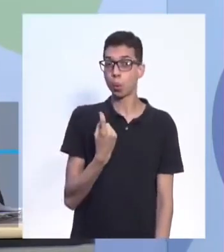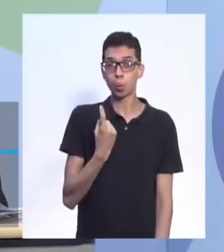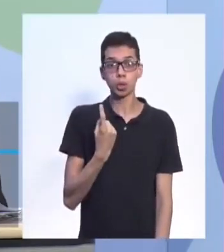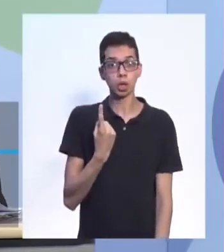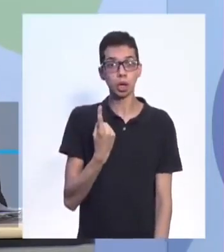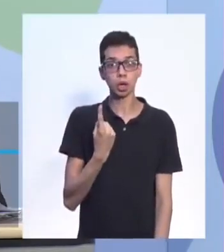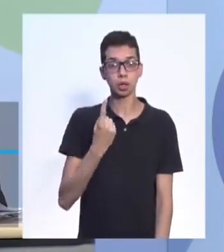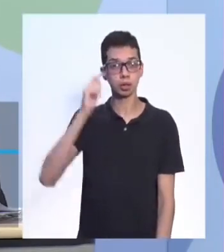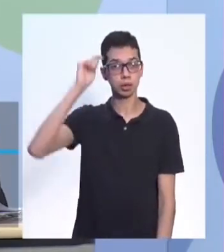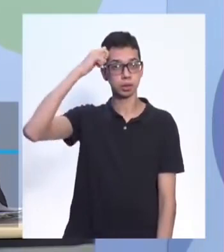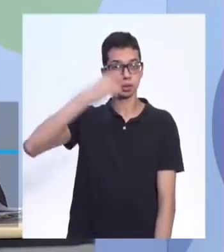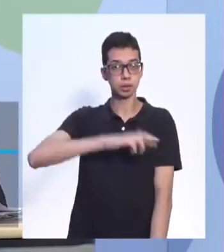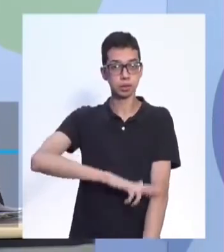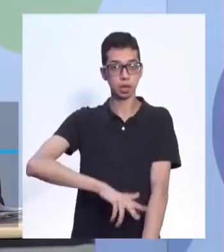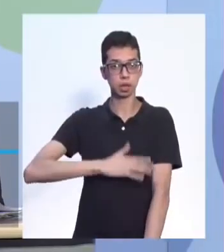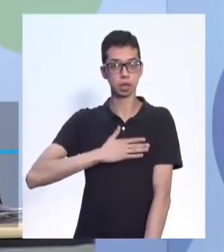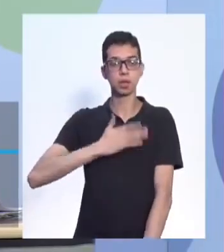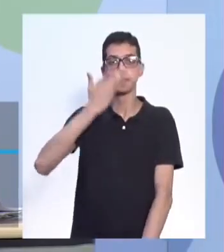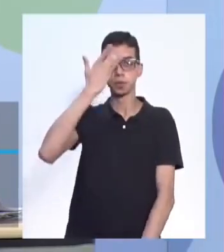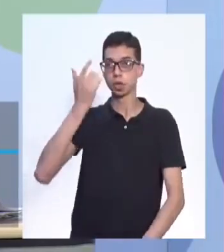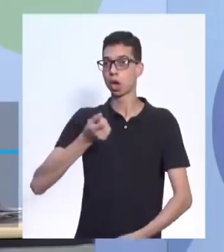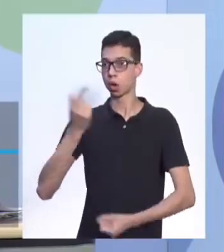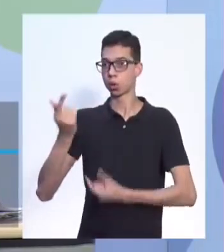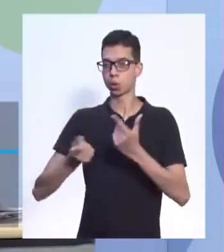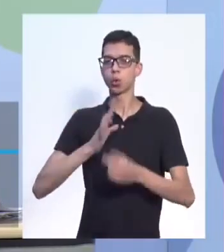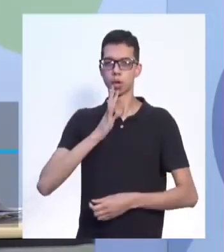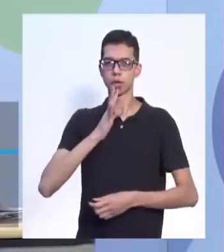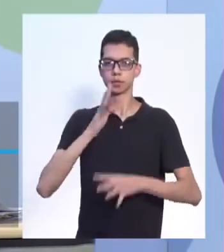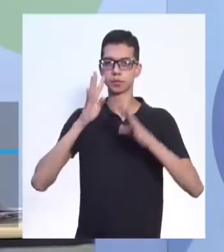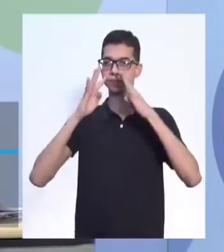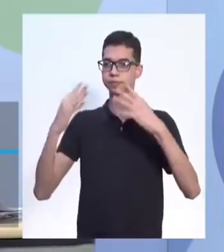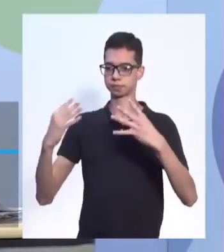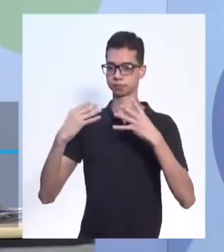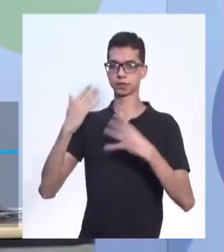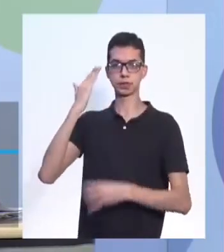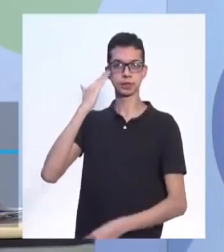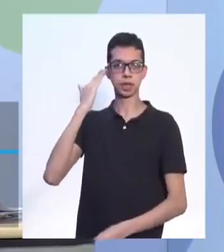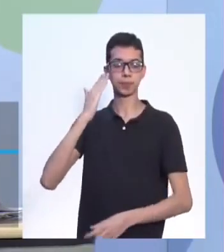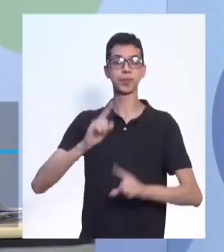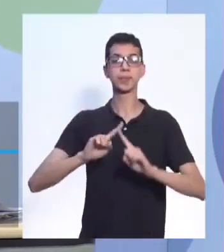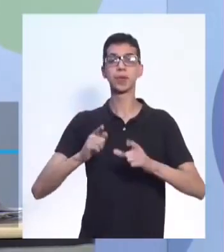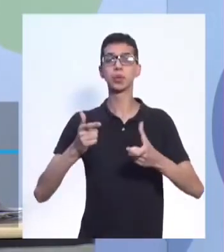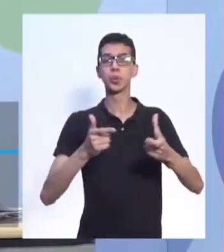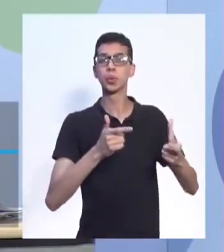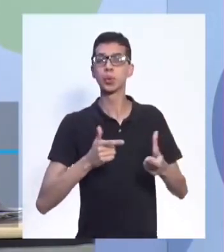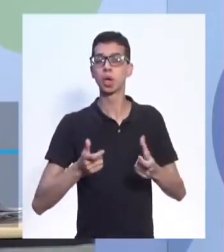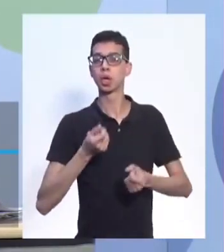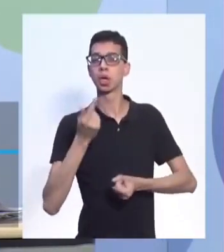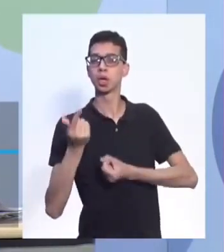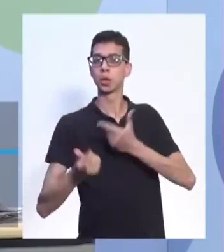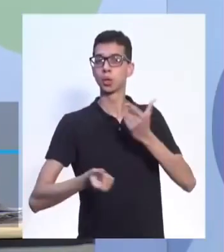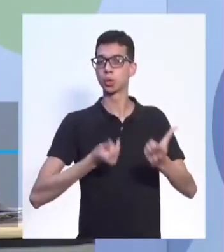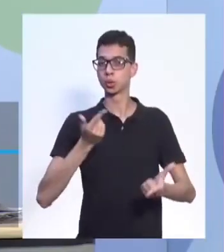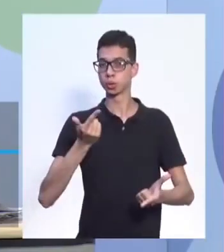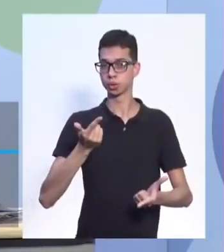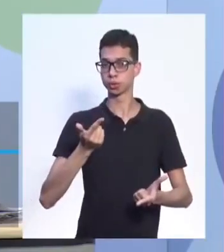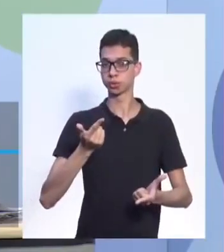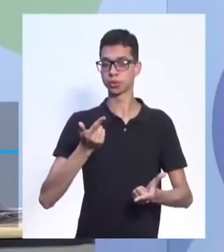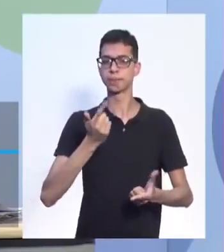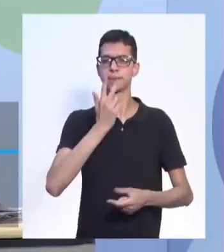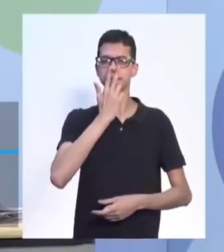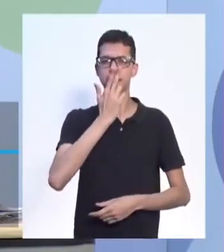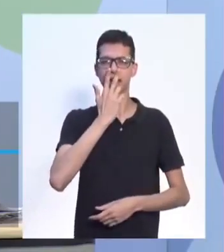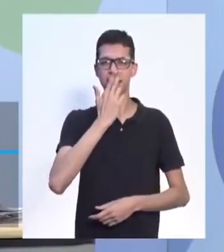algumas pessoas, elas podem me reconhecer como negras, mas em outros ambientes eu sou classificada e entendida como alguém